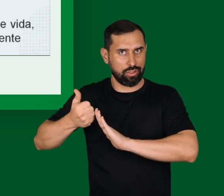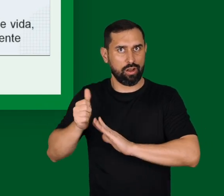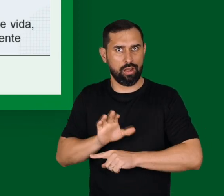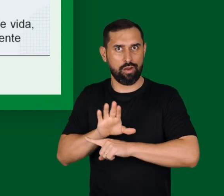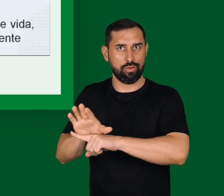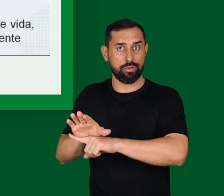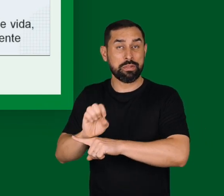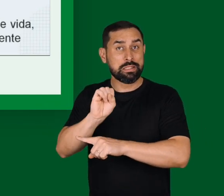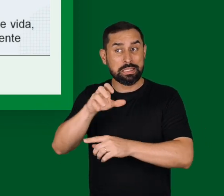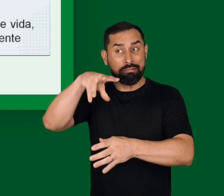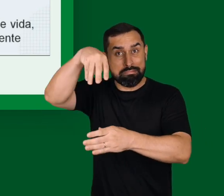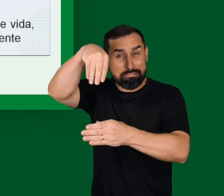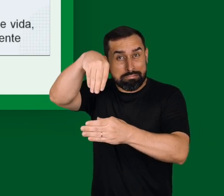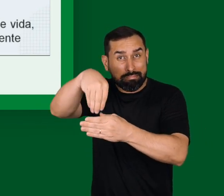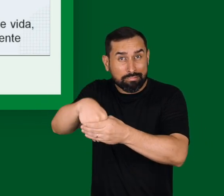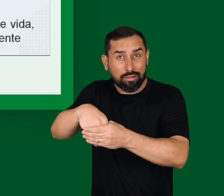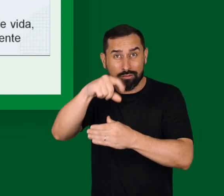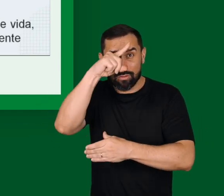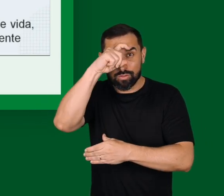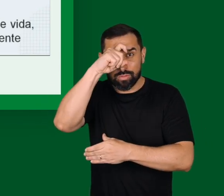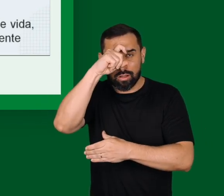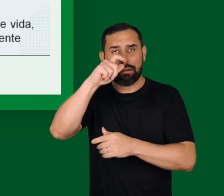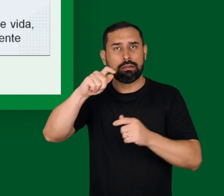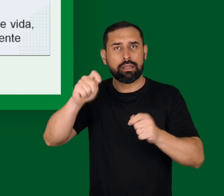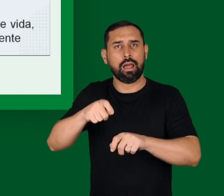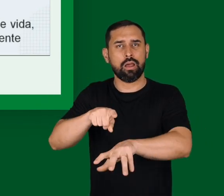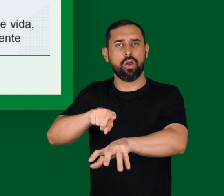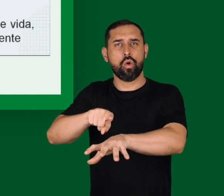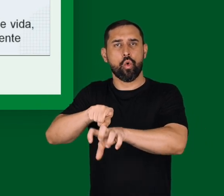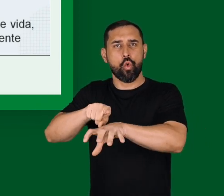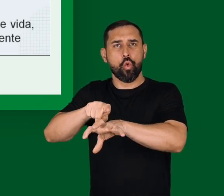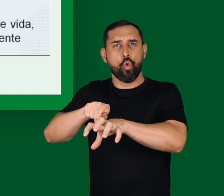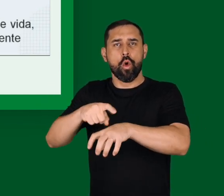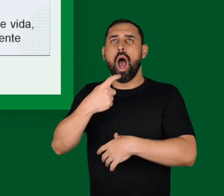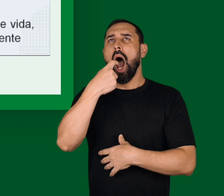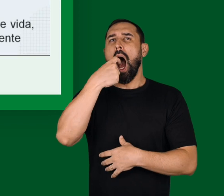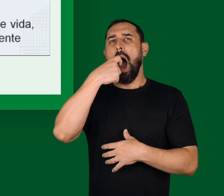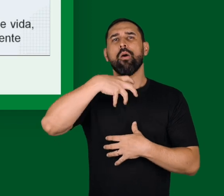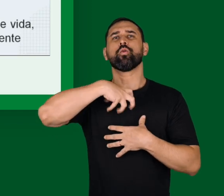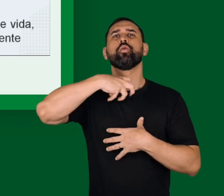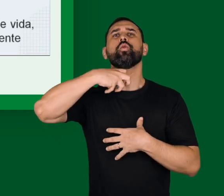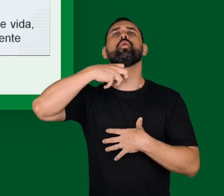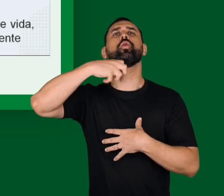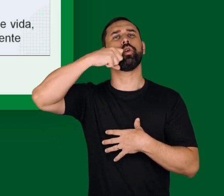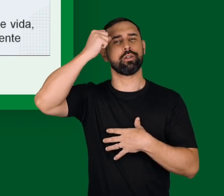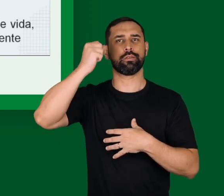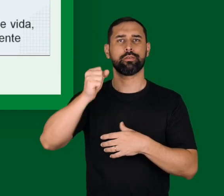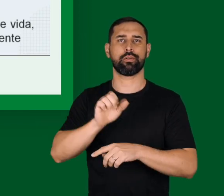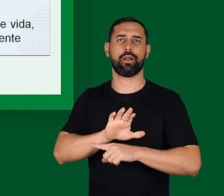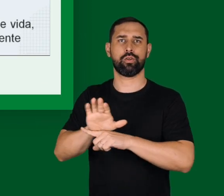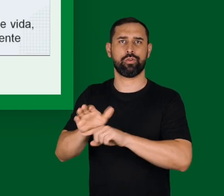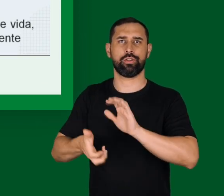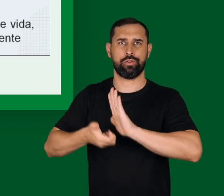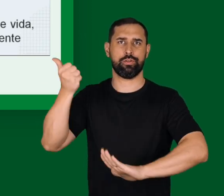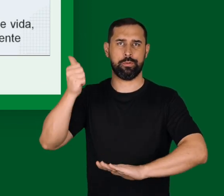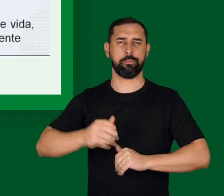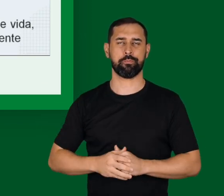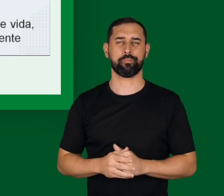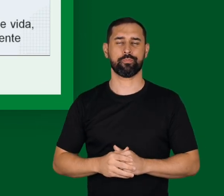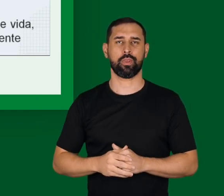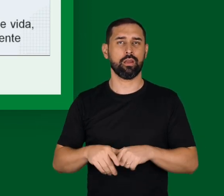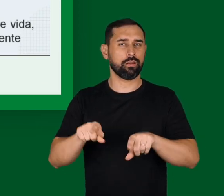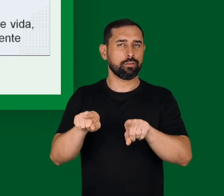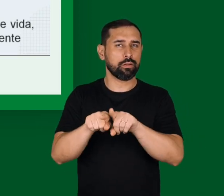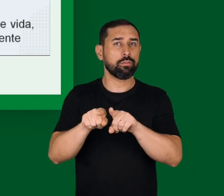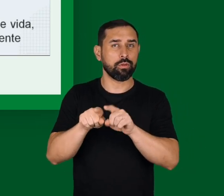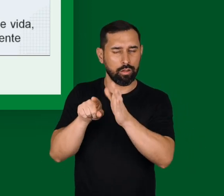e desobstruir. Se a gente estiver dentro da unidade hospitalar, a gente pode partir para a sucção dessa via aérea com um aspirador,